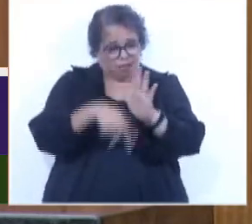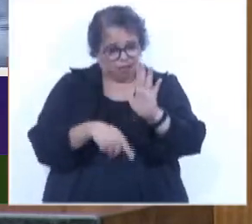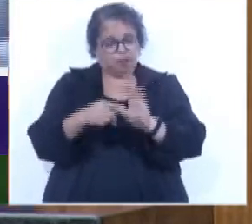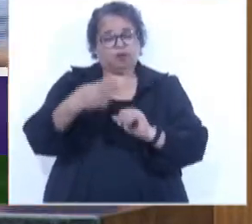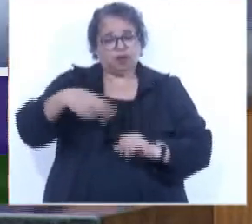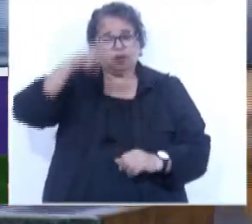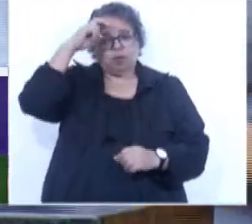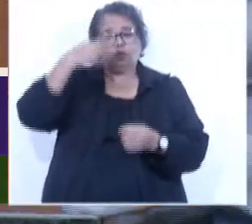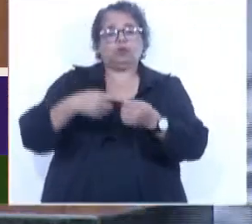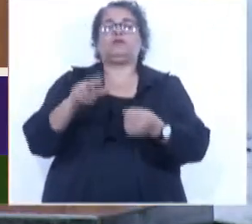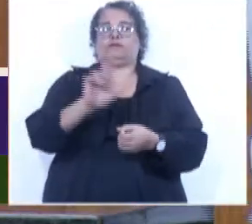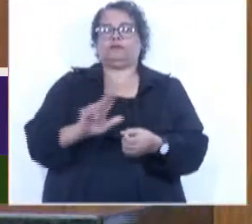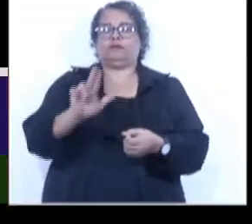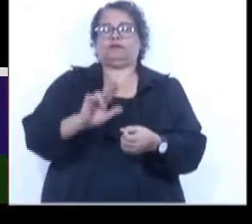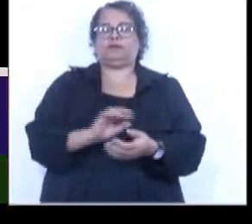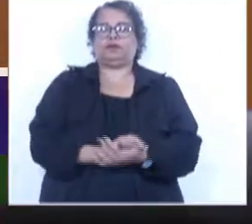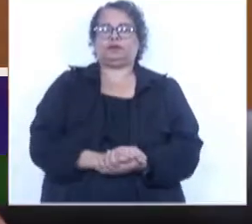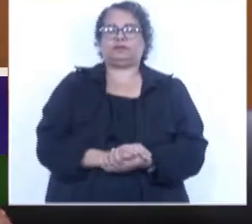cidade